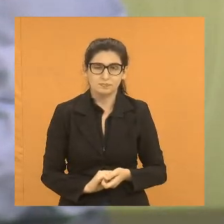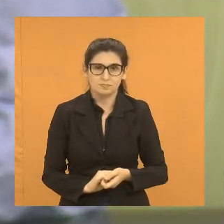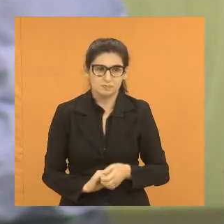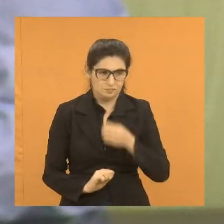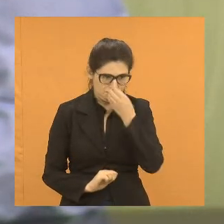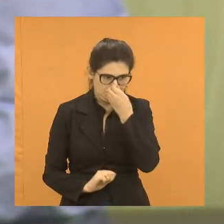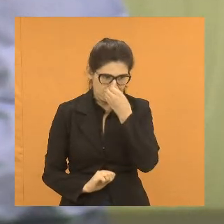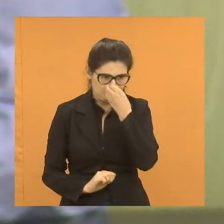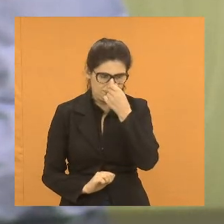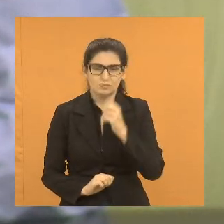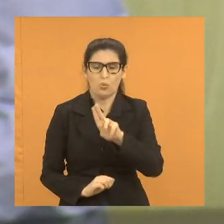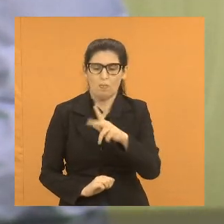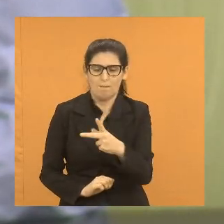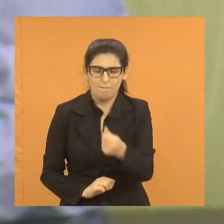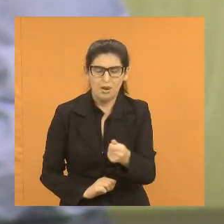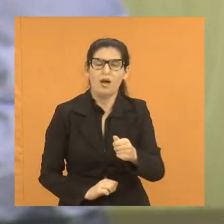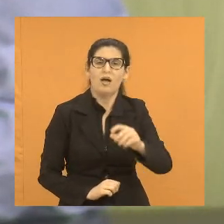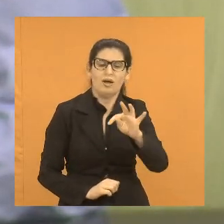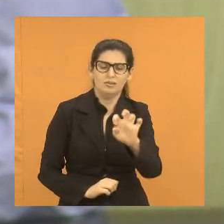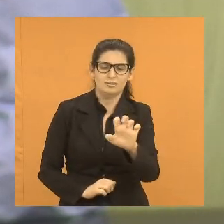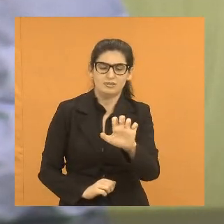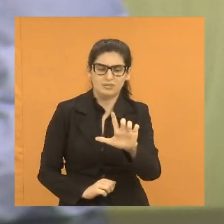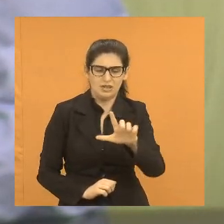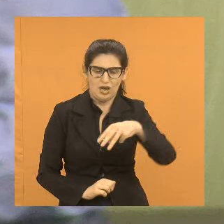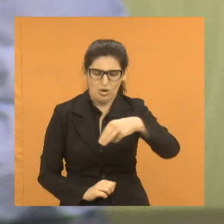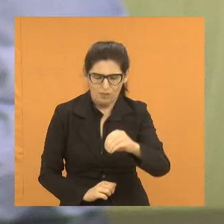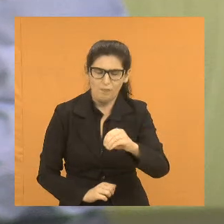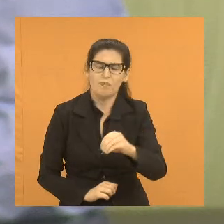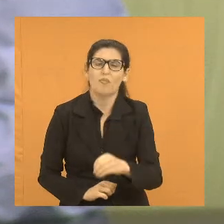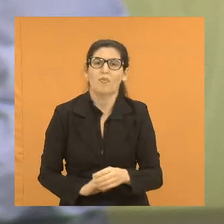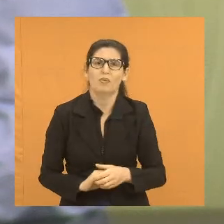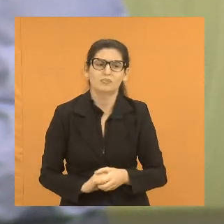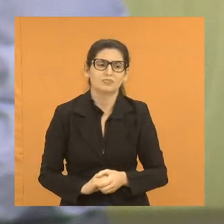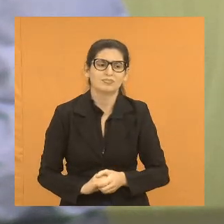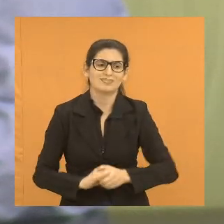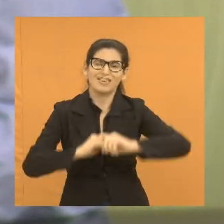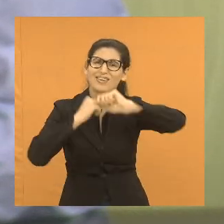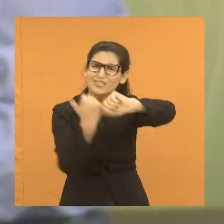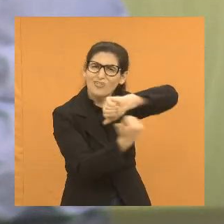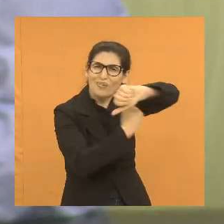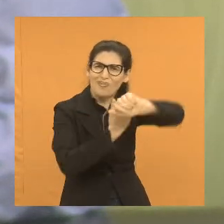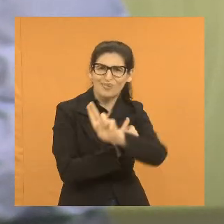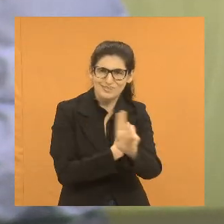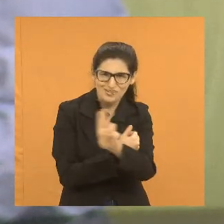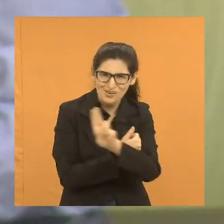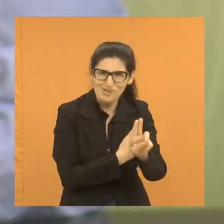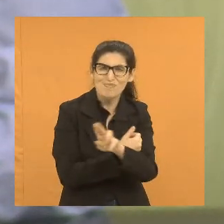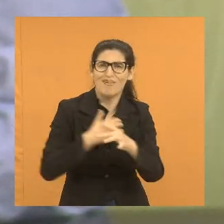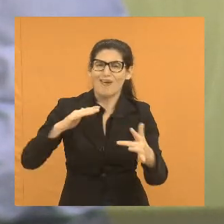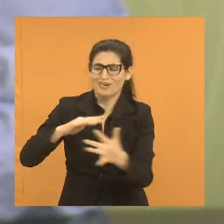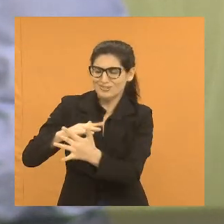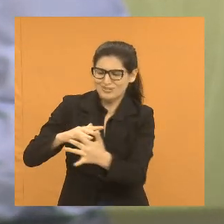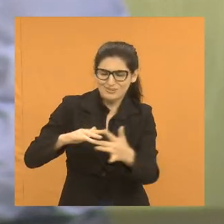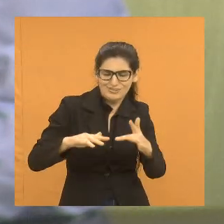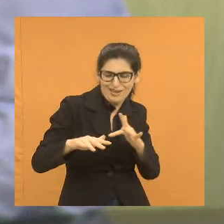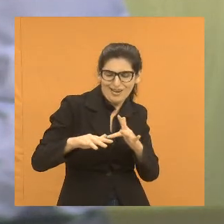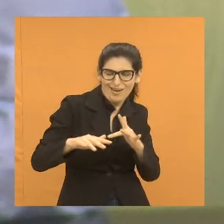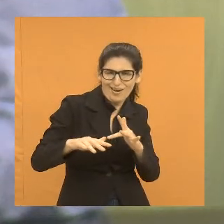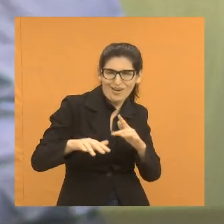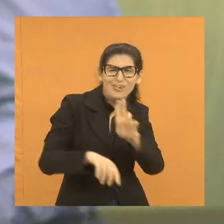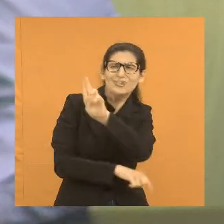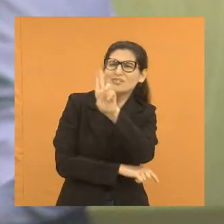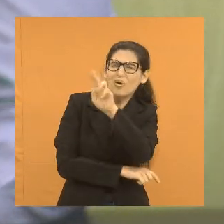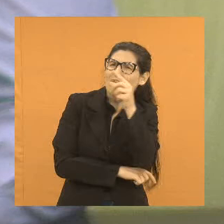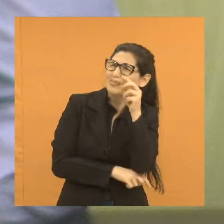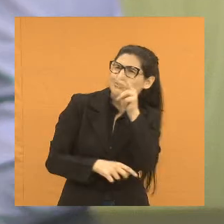em relação à UPA Dr. Telmo, é que surgiu uma polêmica aí da mudança do nome, né? Fomos parar nas redes sociais, porque o nome do